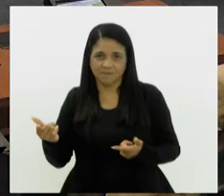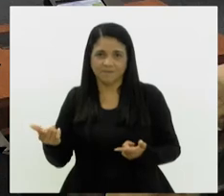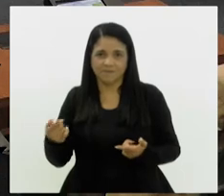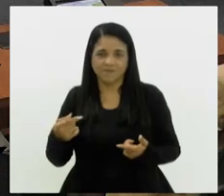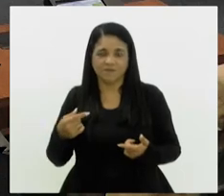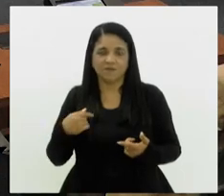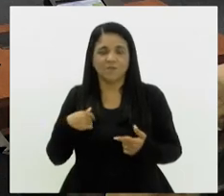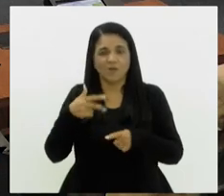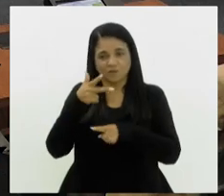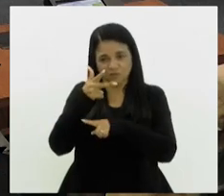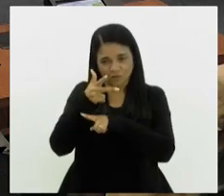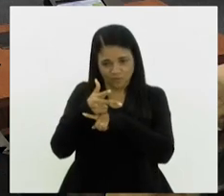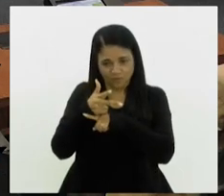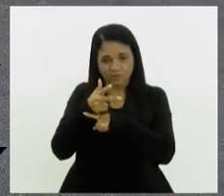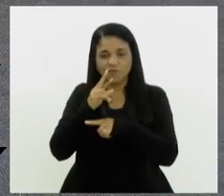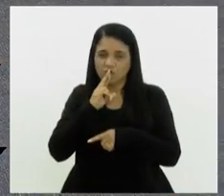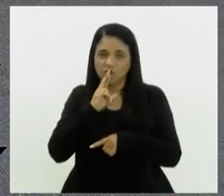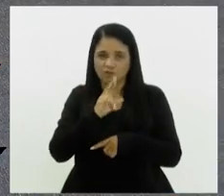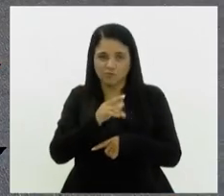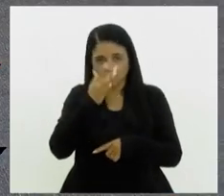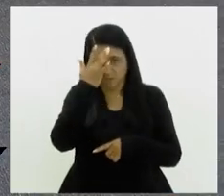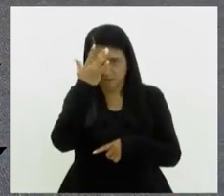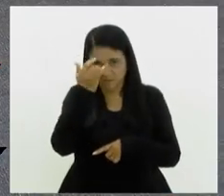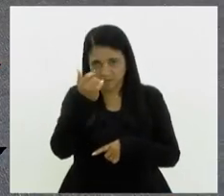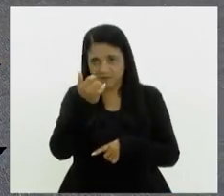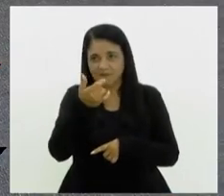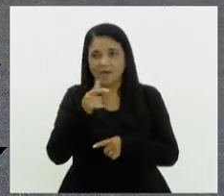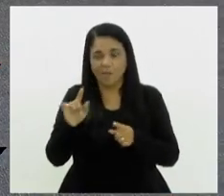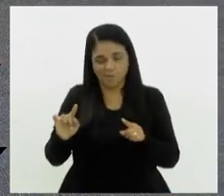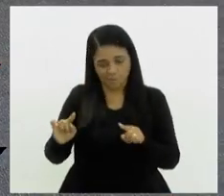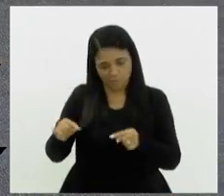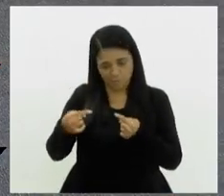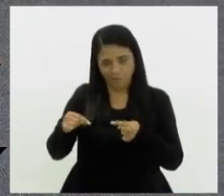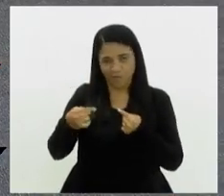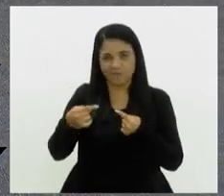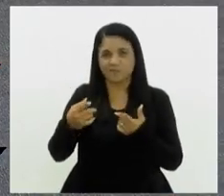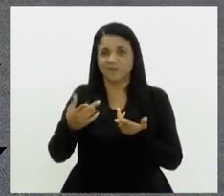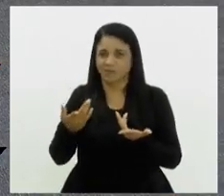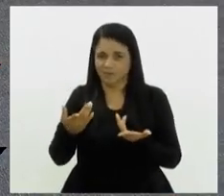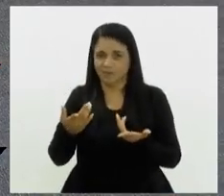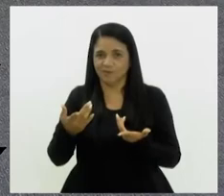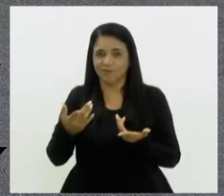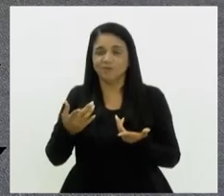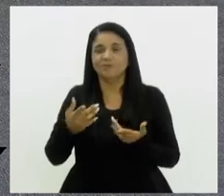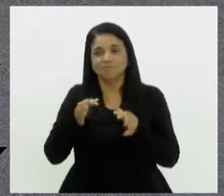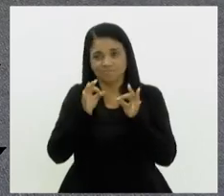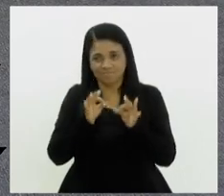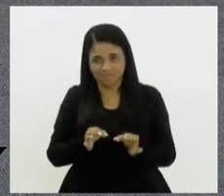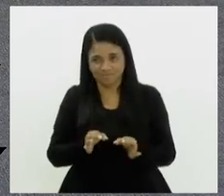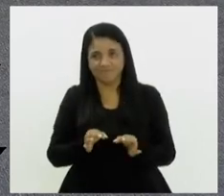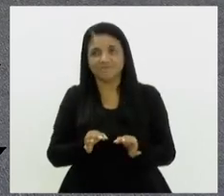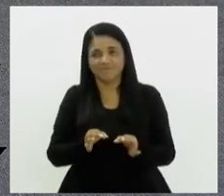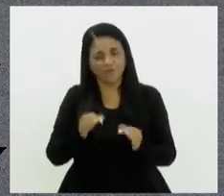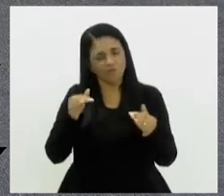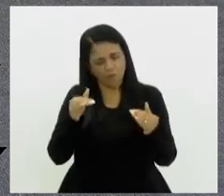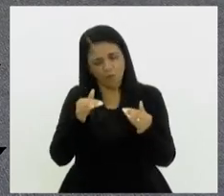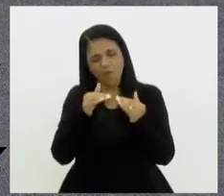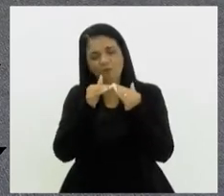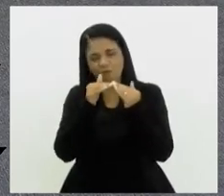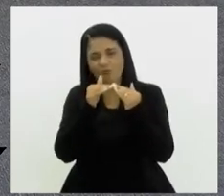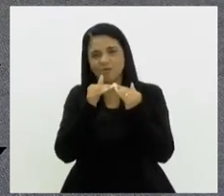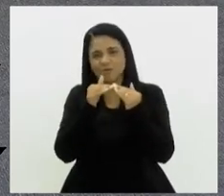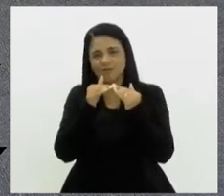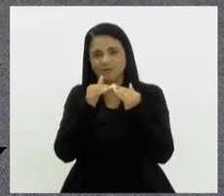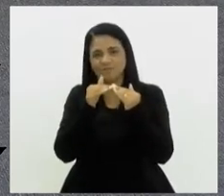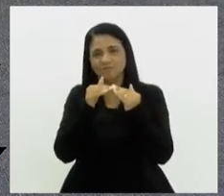pegar o vídeo de Vossa Excelência e vou responder amanhã. Pois a é. Vossa provocação ecológica, seguramente pertinente. Seguramente vou concordar com Vossa Excelência,